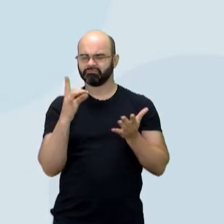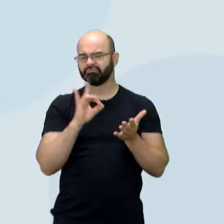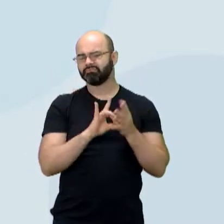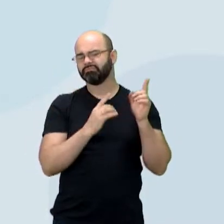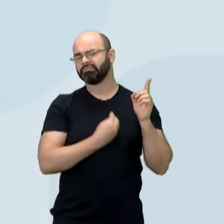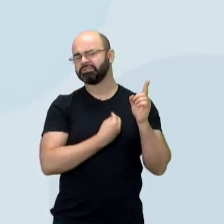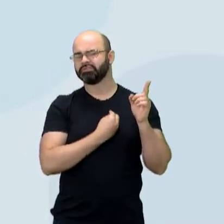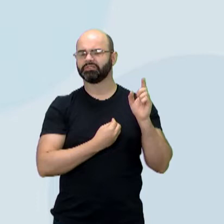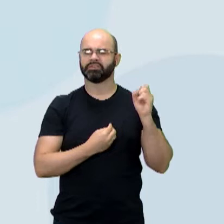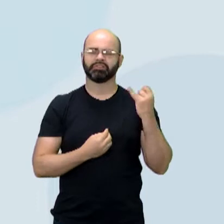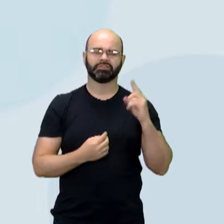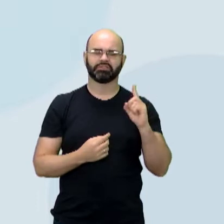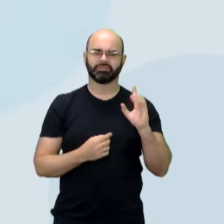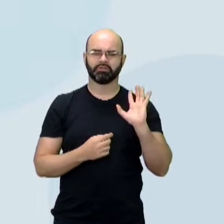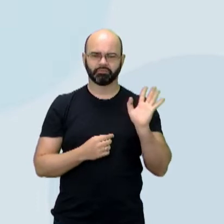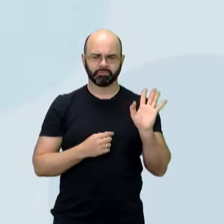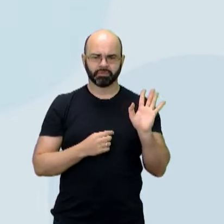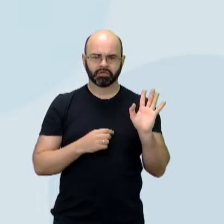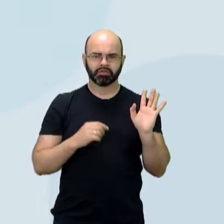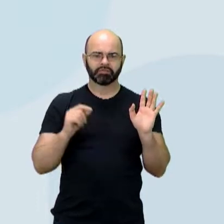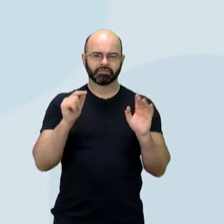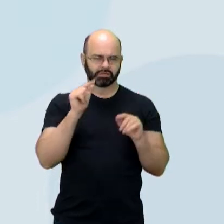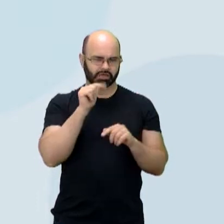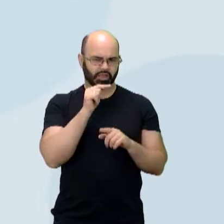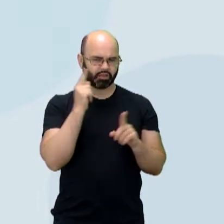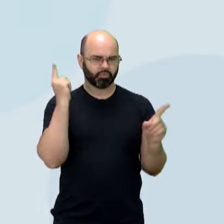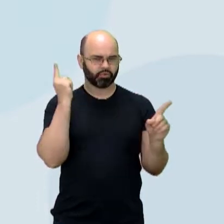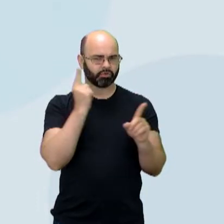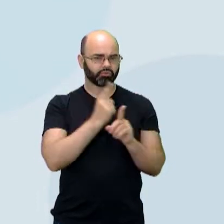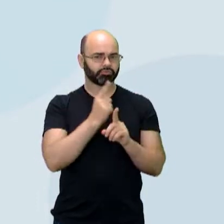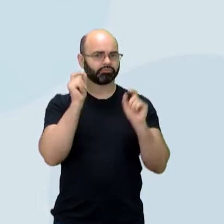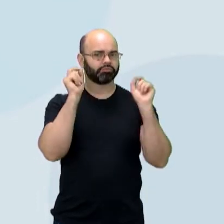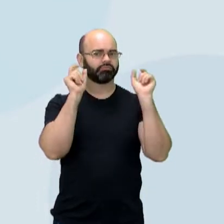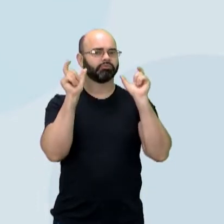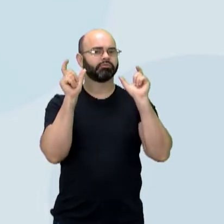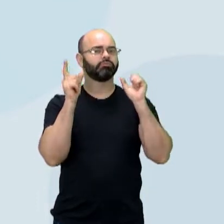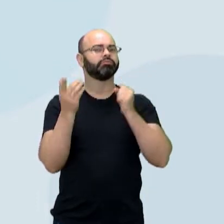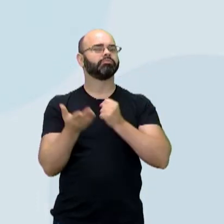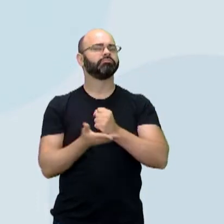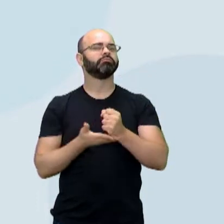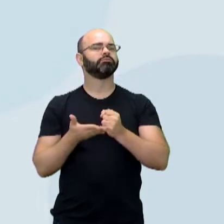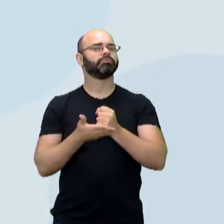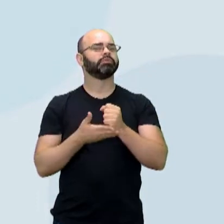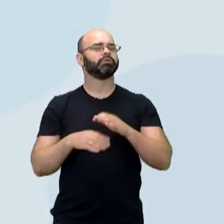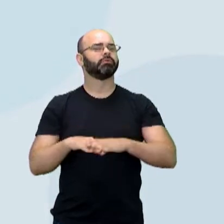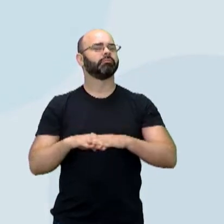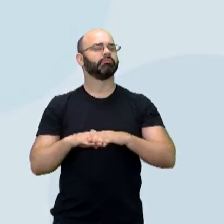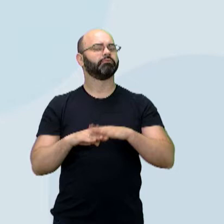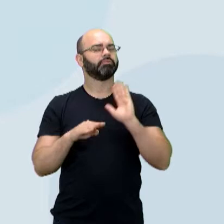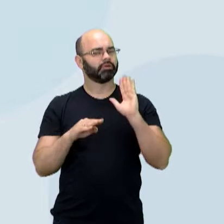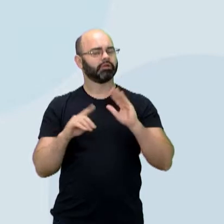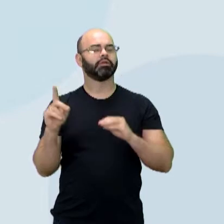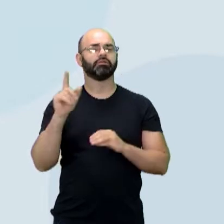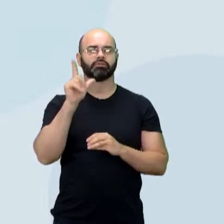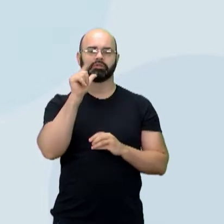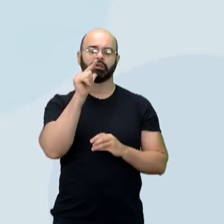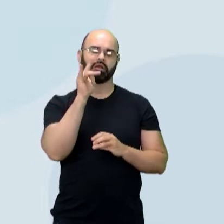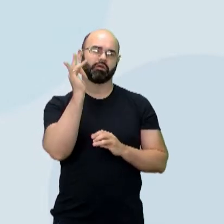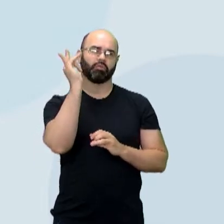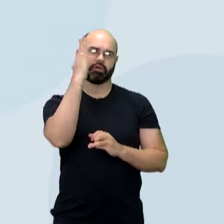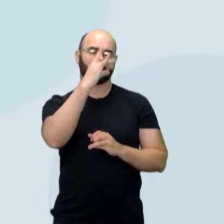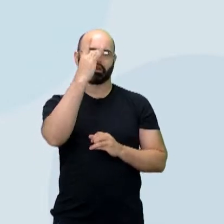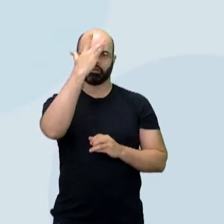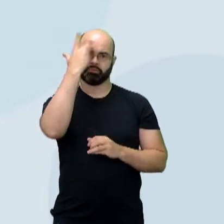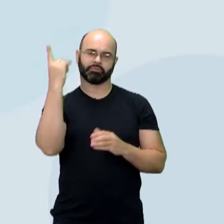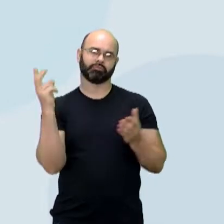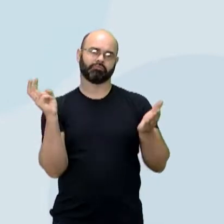planeta, mas essa perspectiva se torna muito mais sólida com essa evidência robusta de existência de